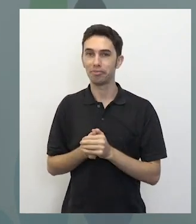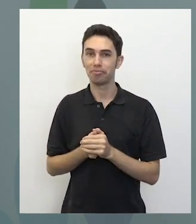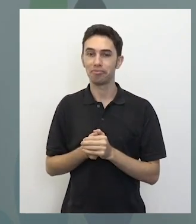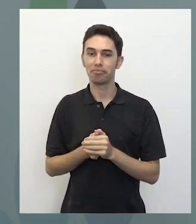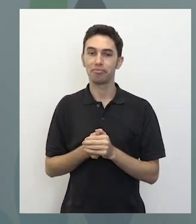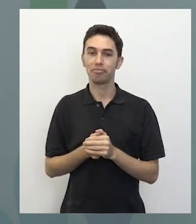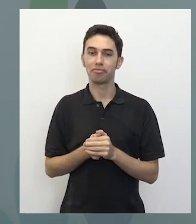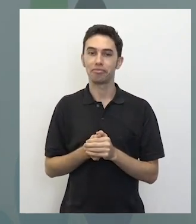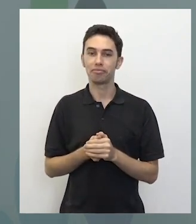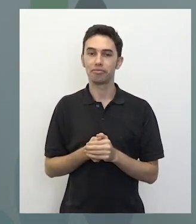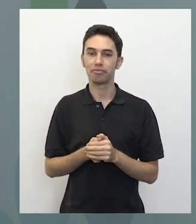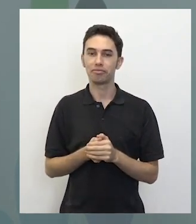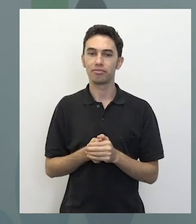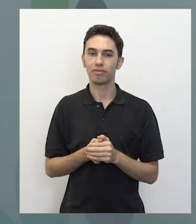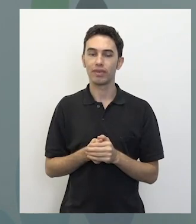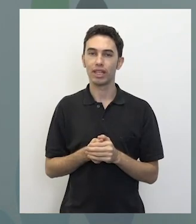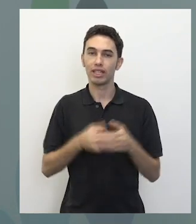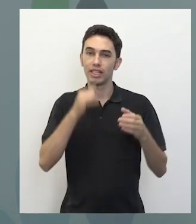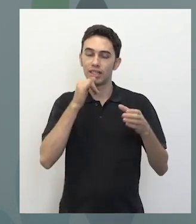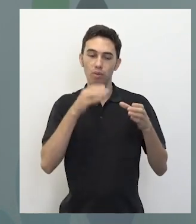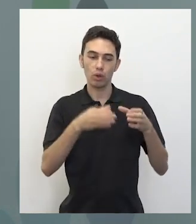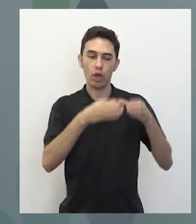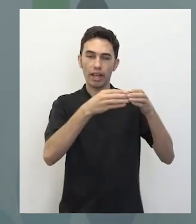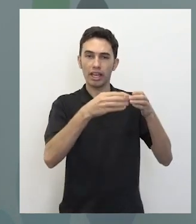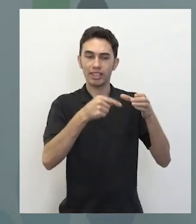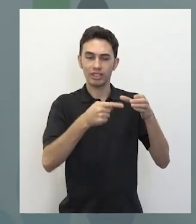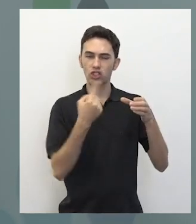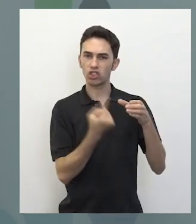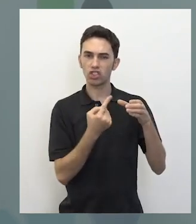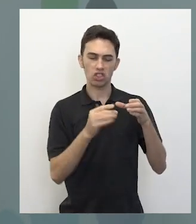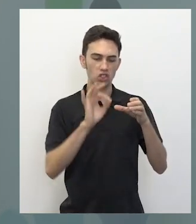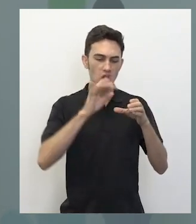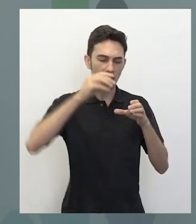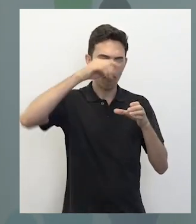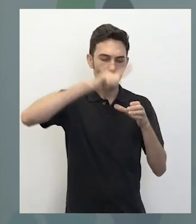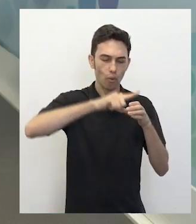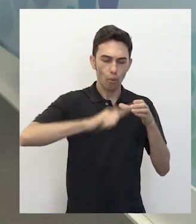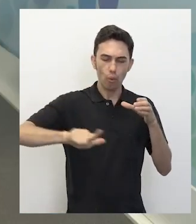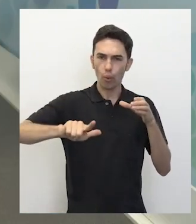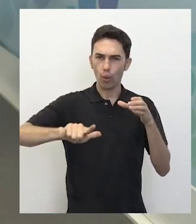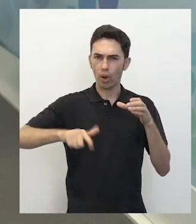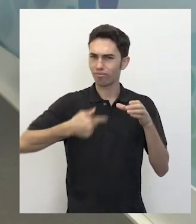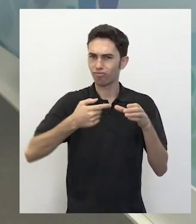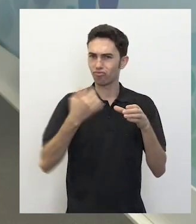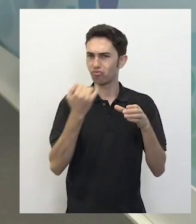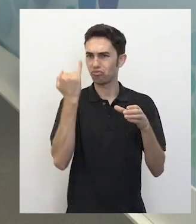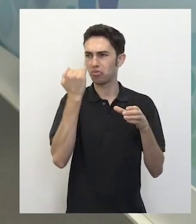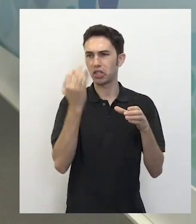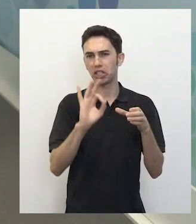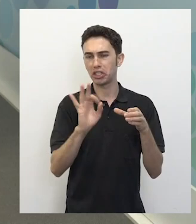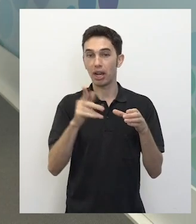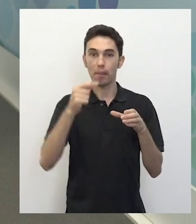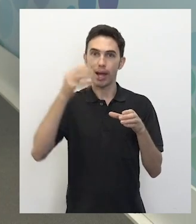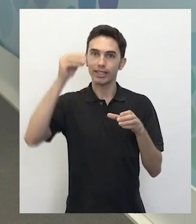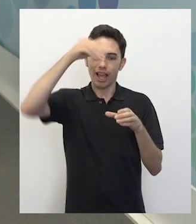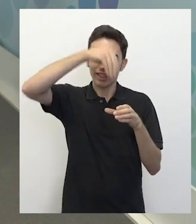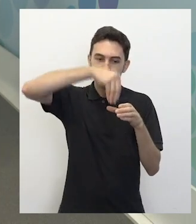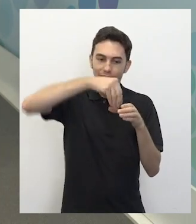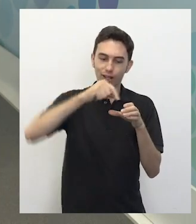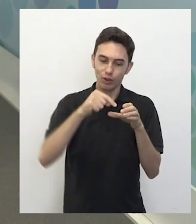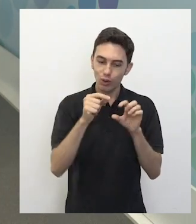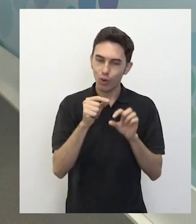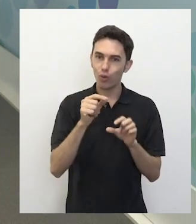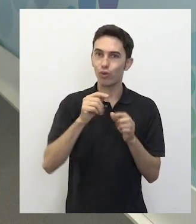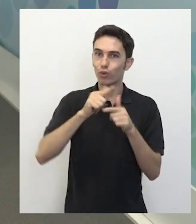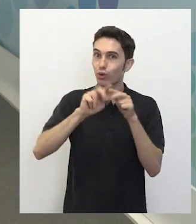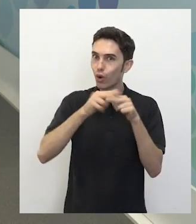importa mesmo é o que está dentro, né? Você preferia a caixinha ou o bombom? Eu prefiro o bombom poético. Tá, então